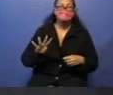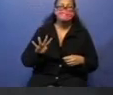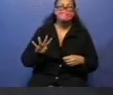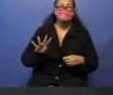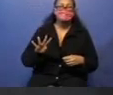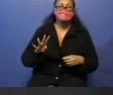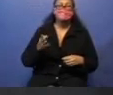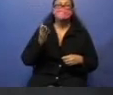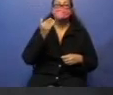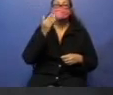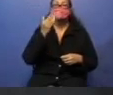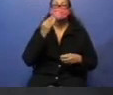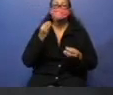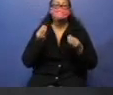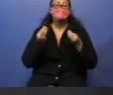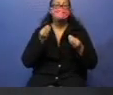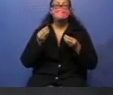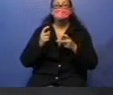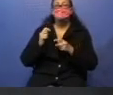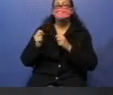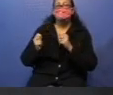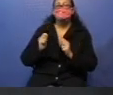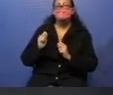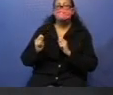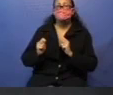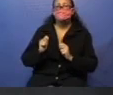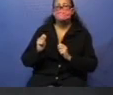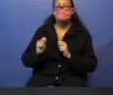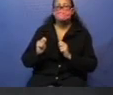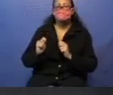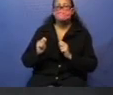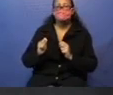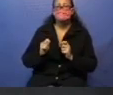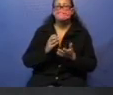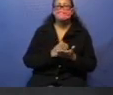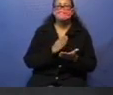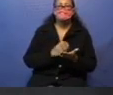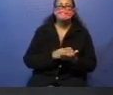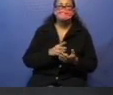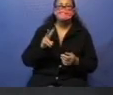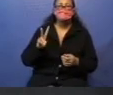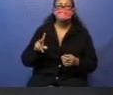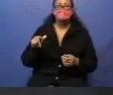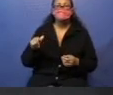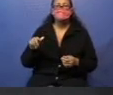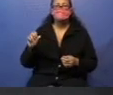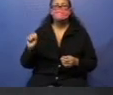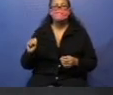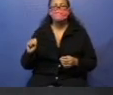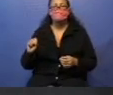Alimentar, página 278 até a página